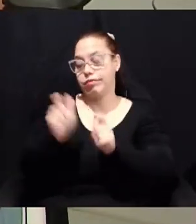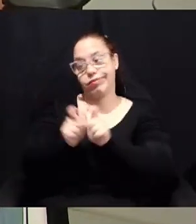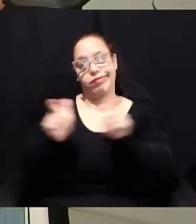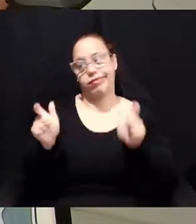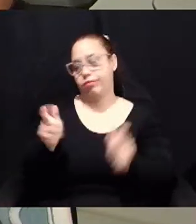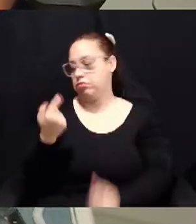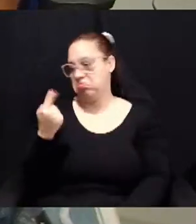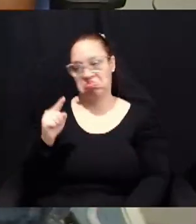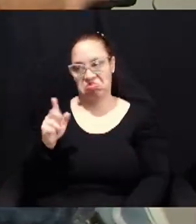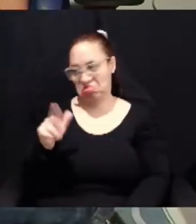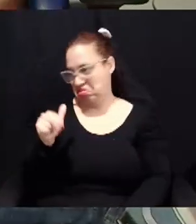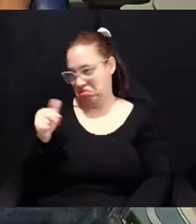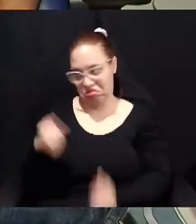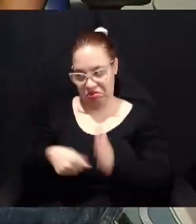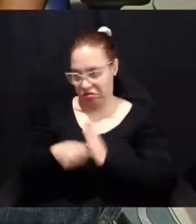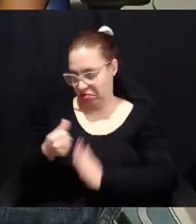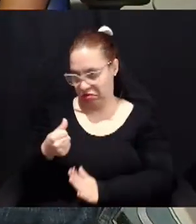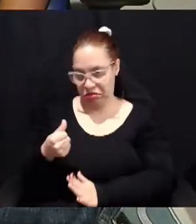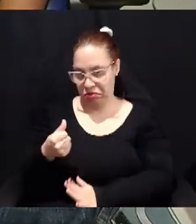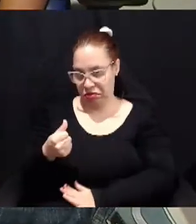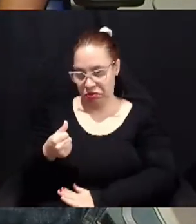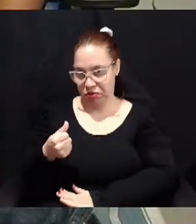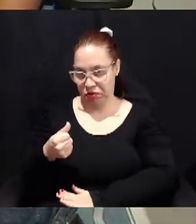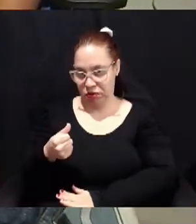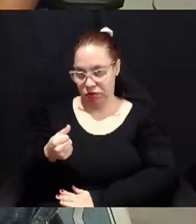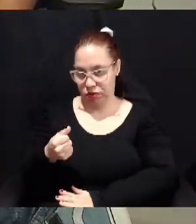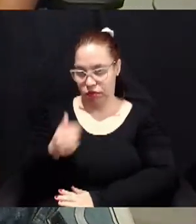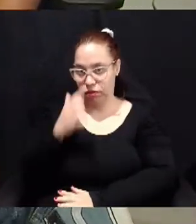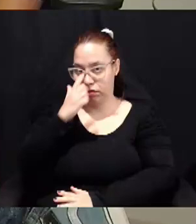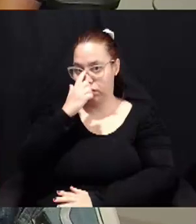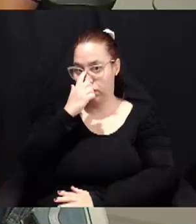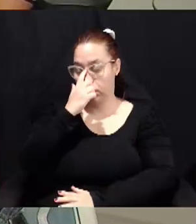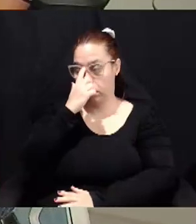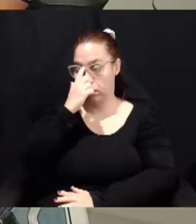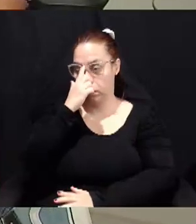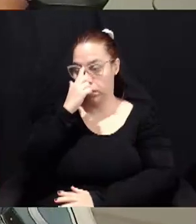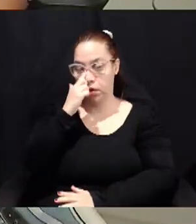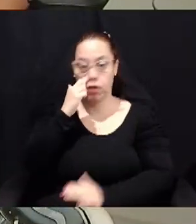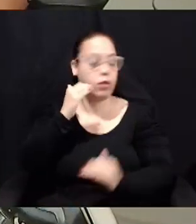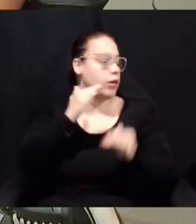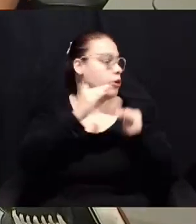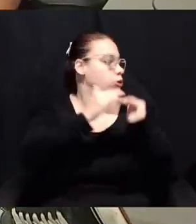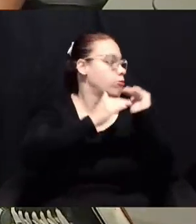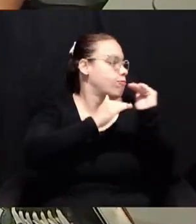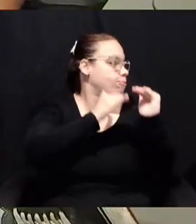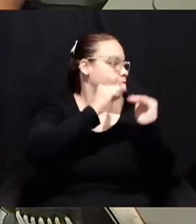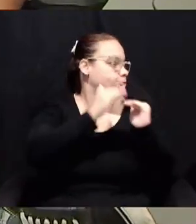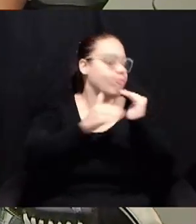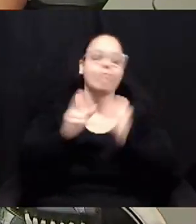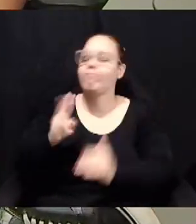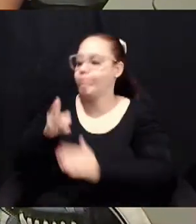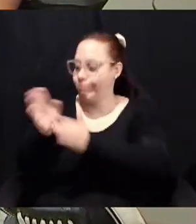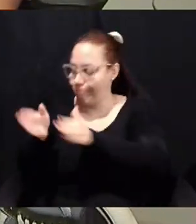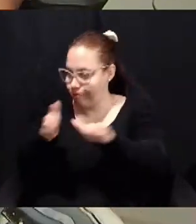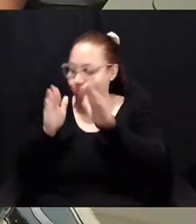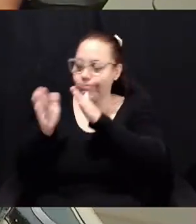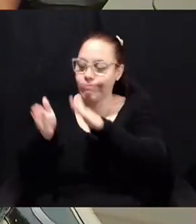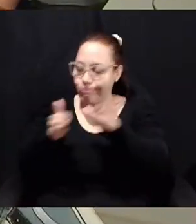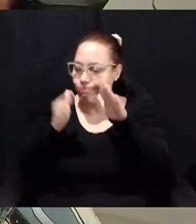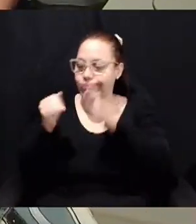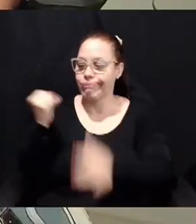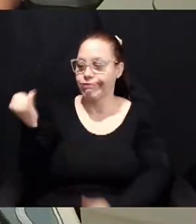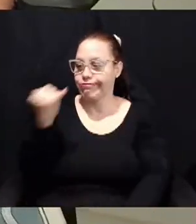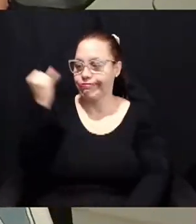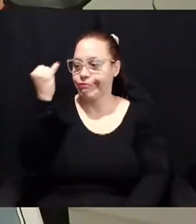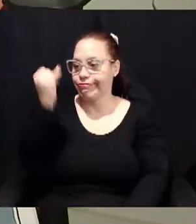as primeiras. Então a gente tem que estar... criar esse caminho, né? Isso, continuar produzindo, acho que é o mais importante. Né? A gente